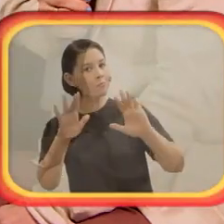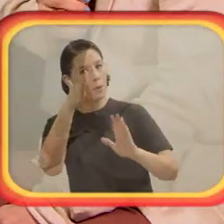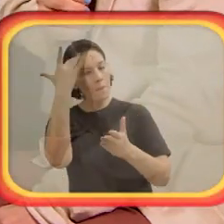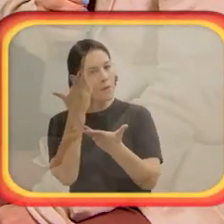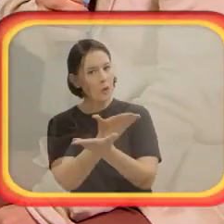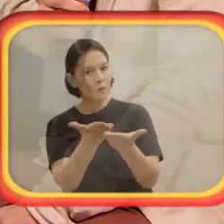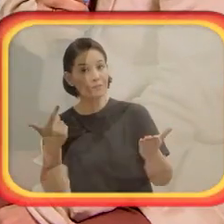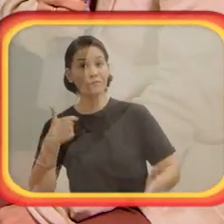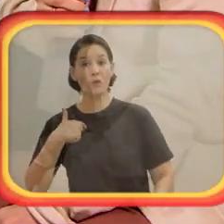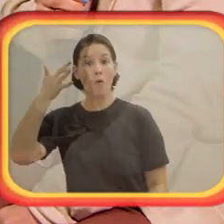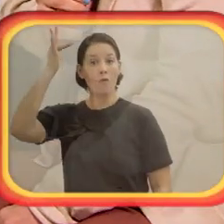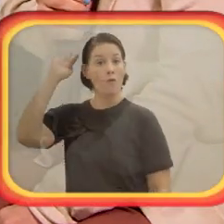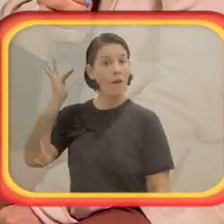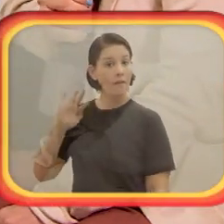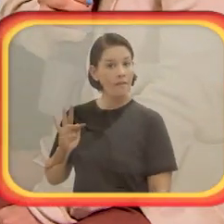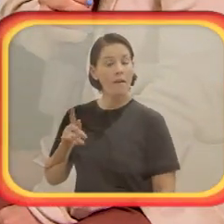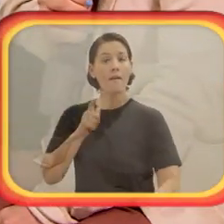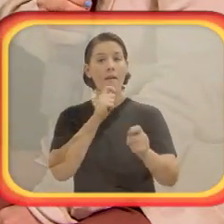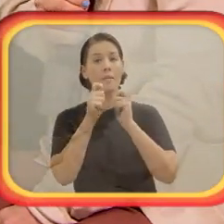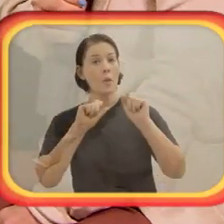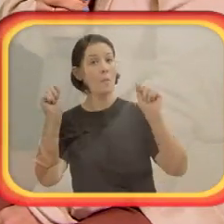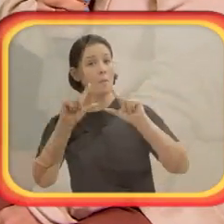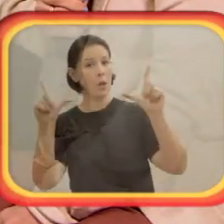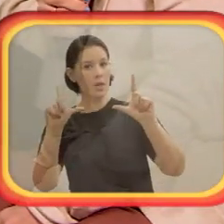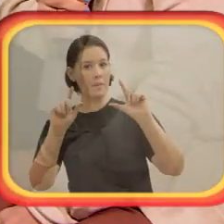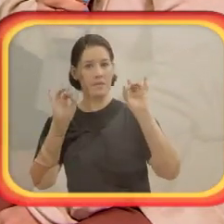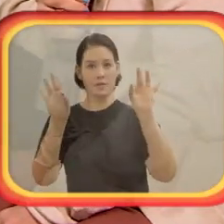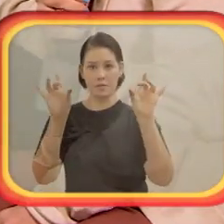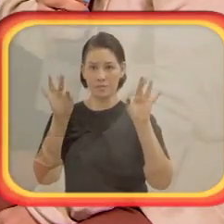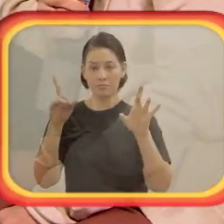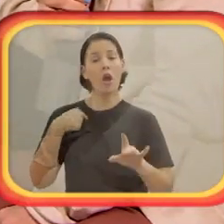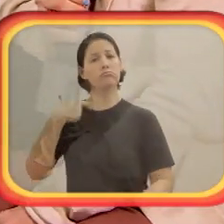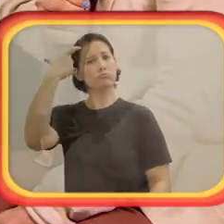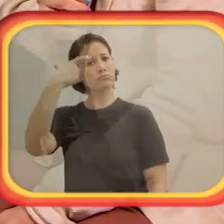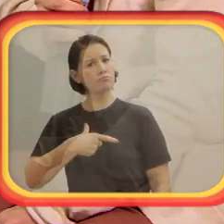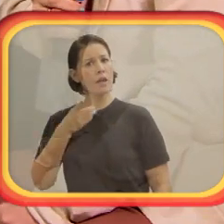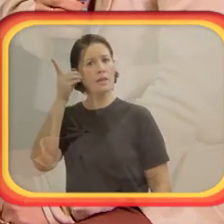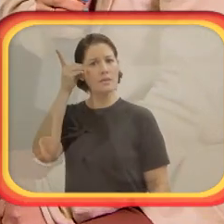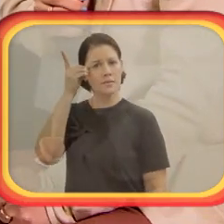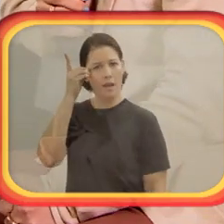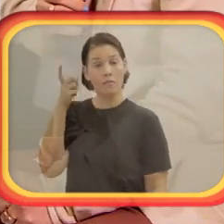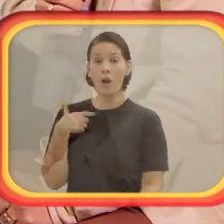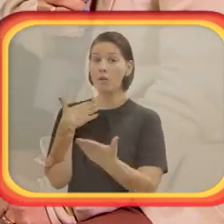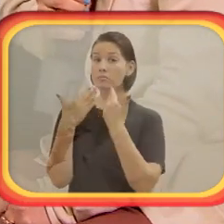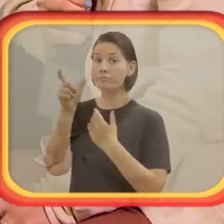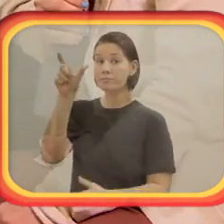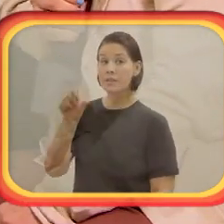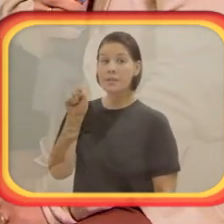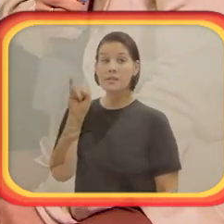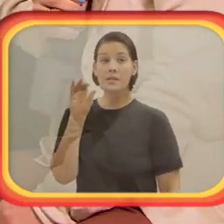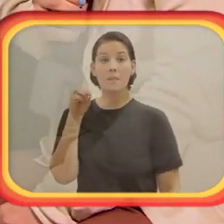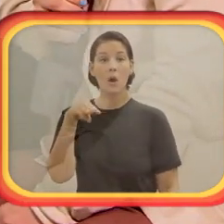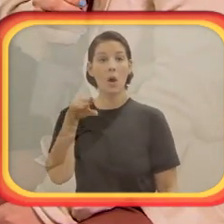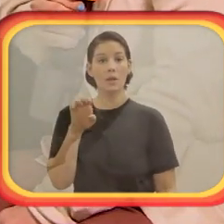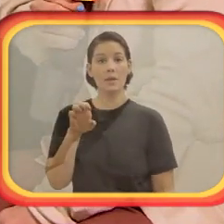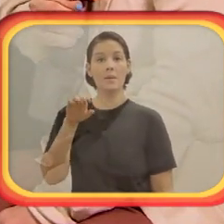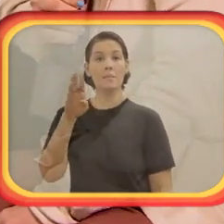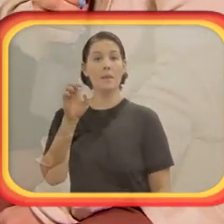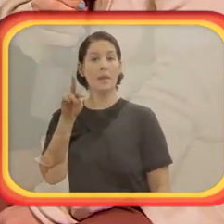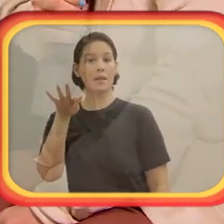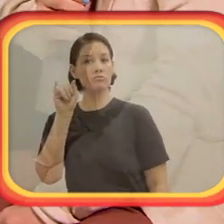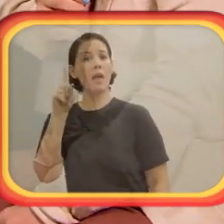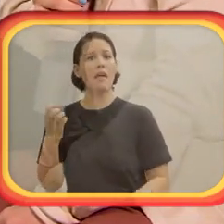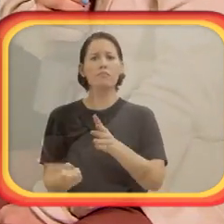Olá, pessoal. Sou a Fernanda Honorato, repórter do programa especial. E tem assim no Midgal. Eu vou conversar com